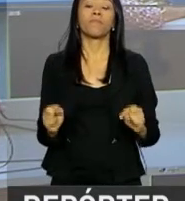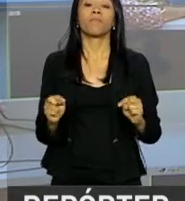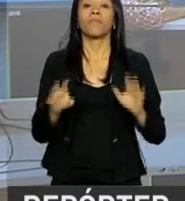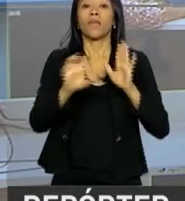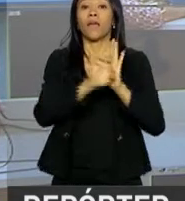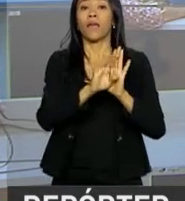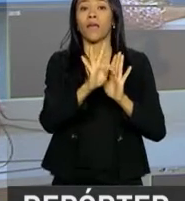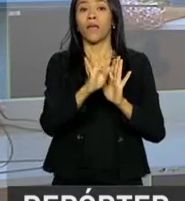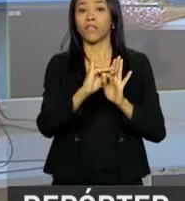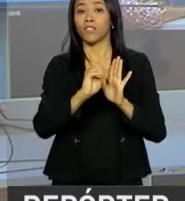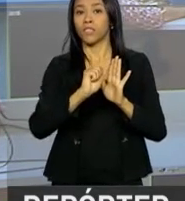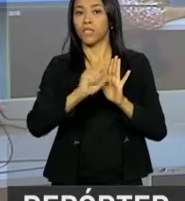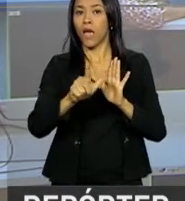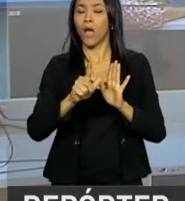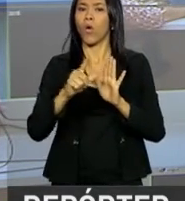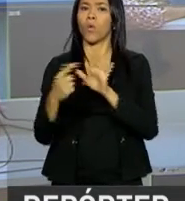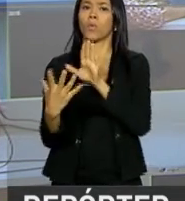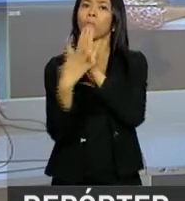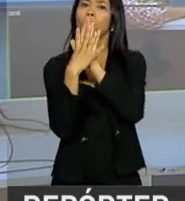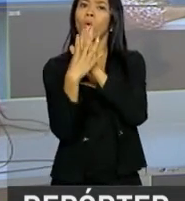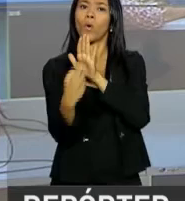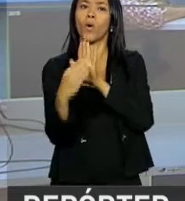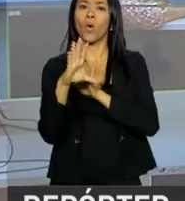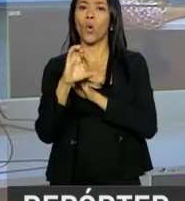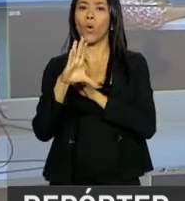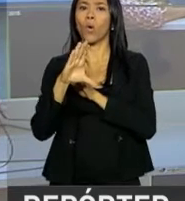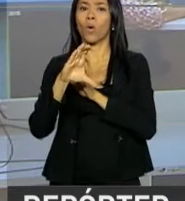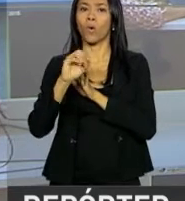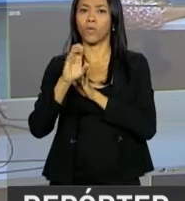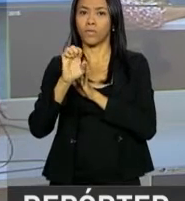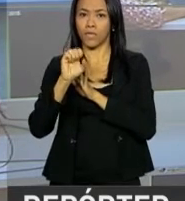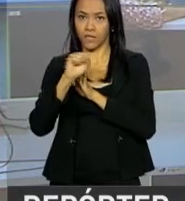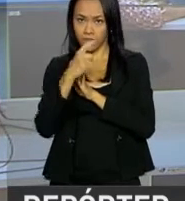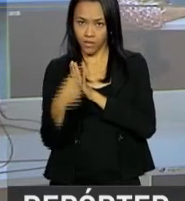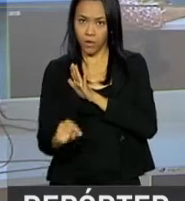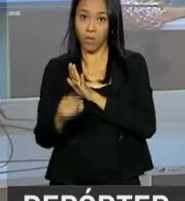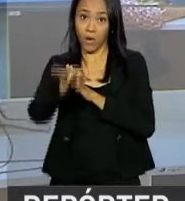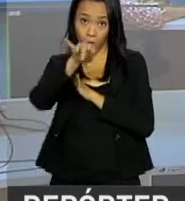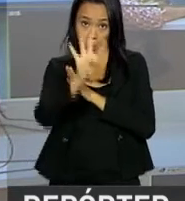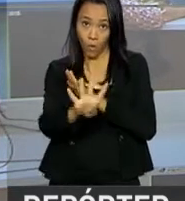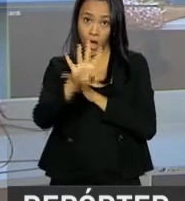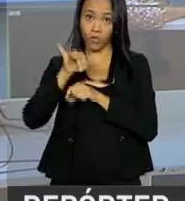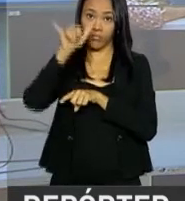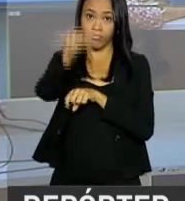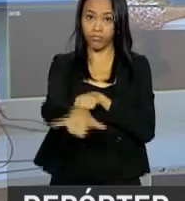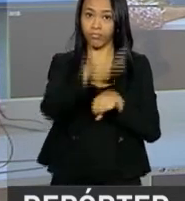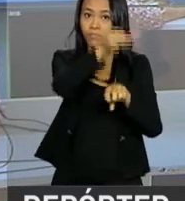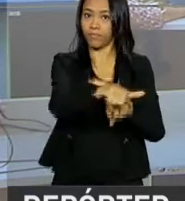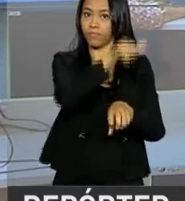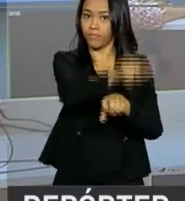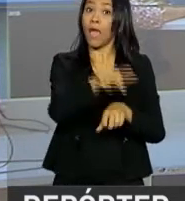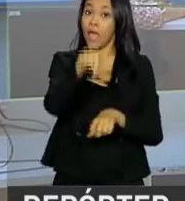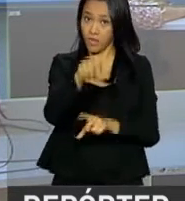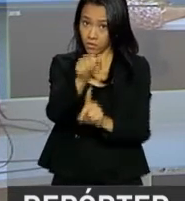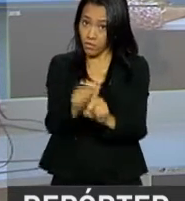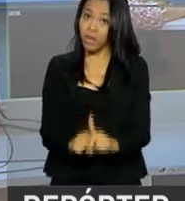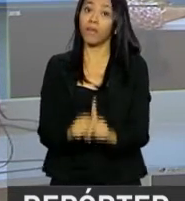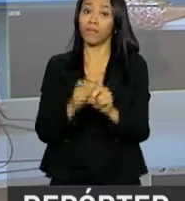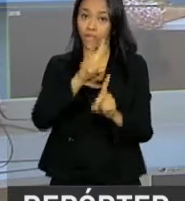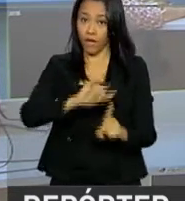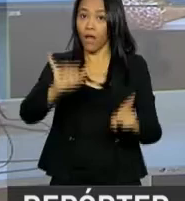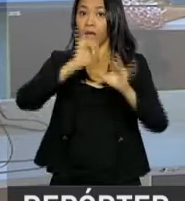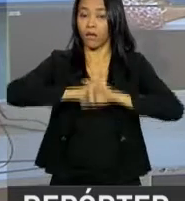concessão de quatro aeroportos brasileiros devem sair ainda este mês o anúncio foi feito pelo governo durante